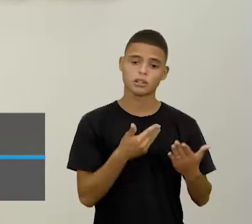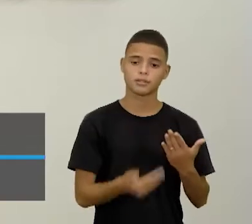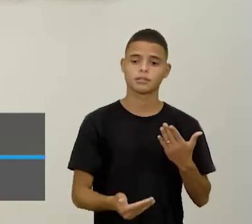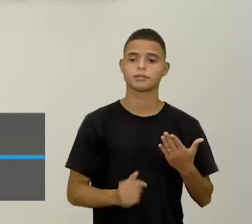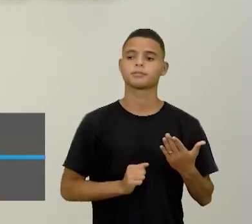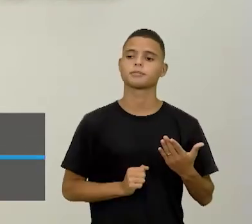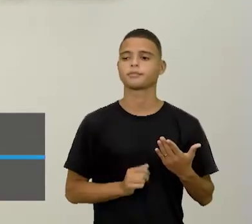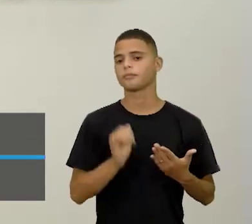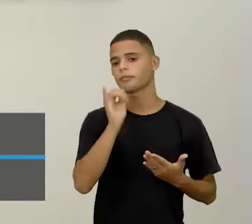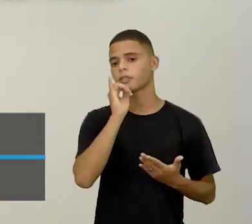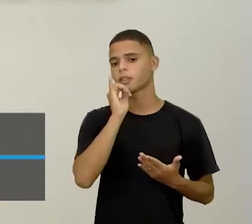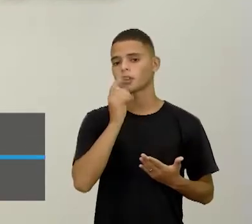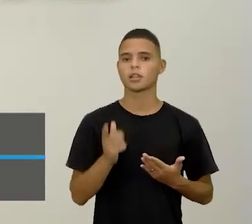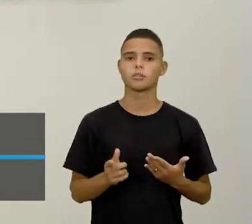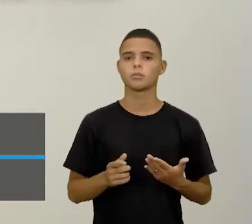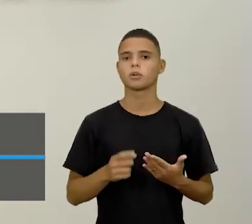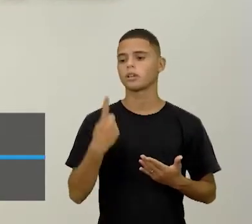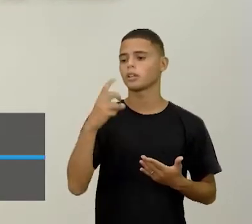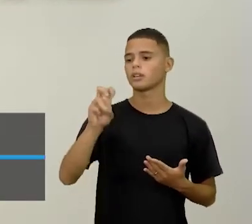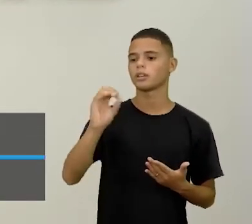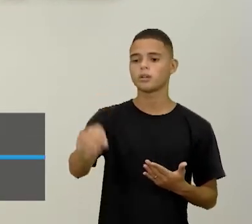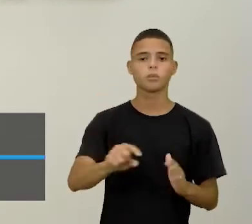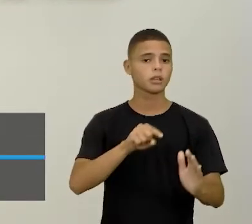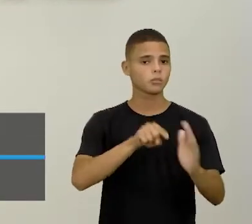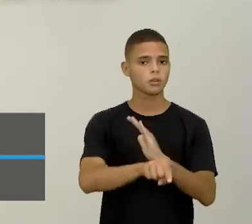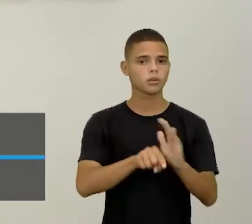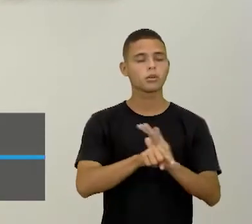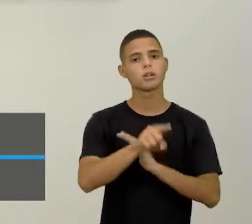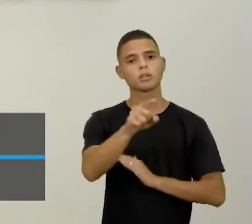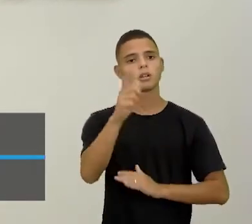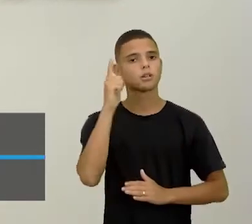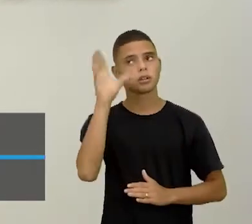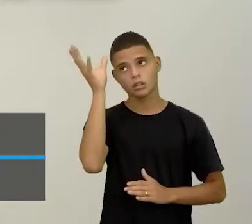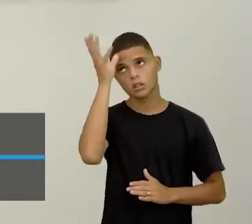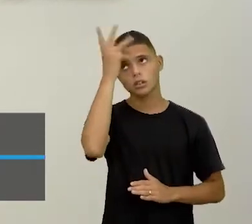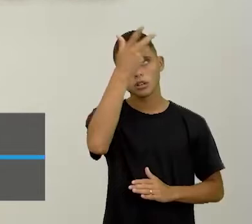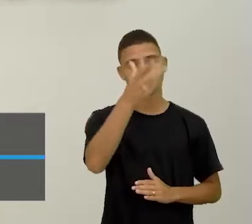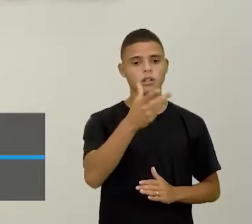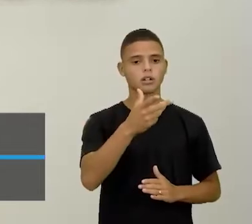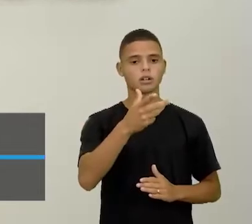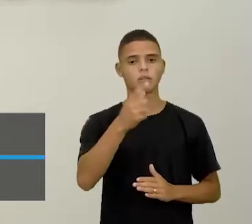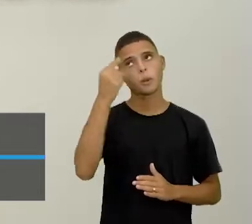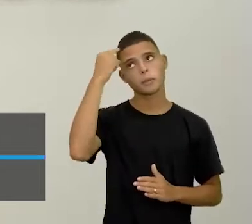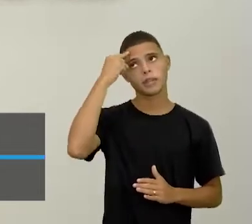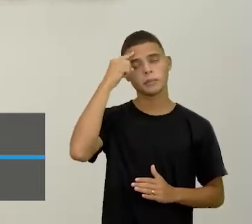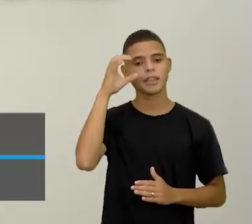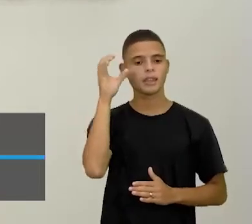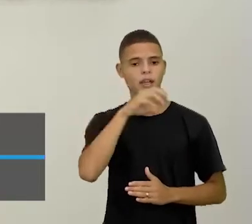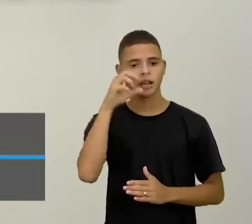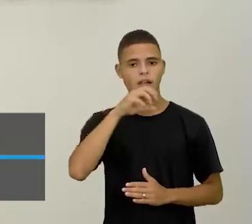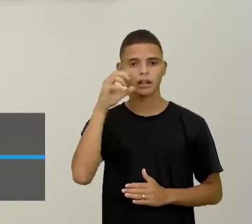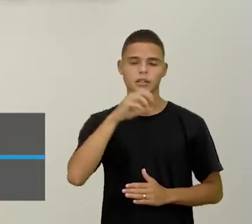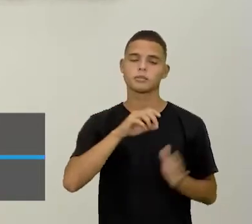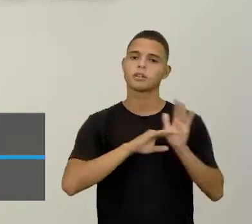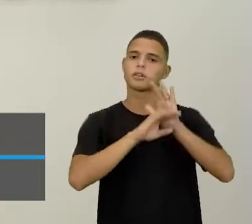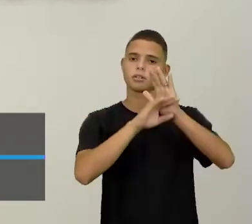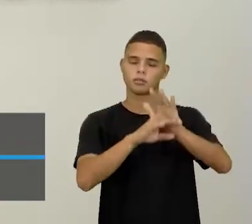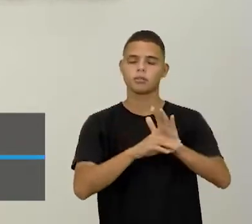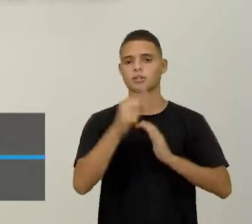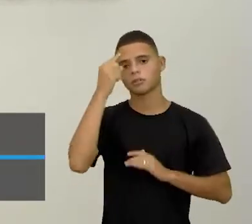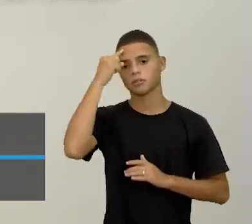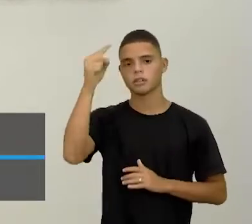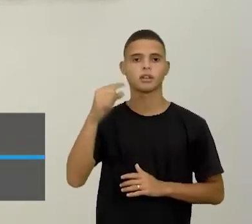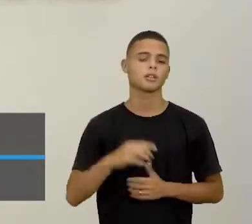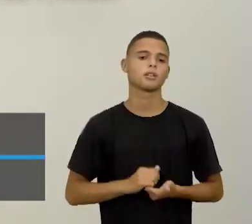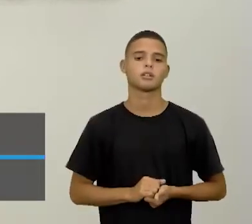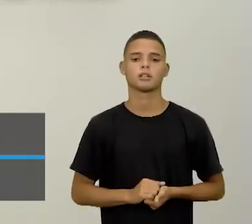Então, tipo, tem 150 questões do Enem. Eu consigo resolver tendo esses pensamentos rápidos. E fluxograma ajuda muito. O